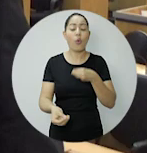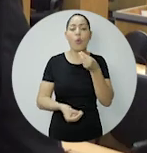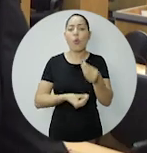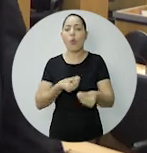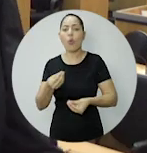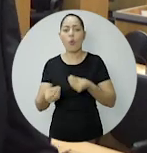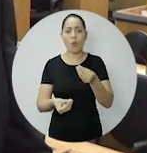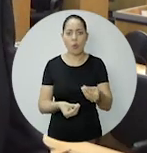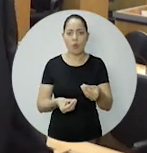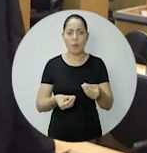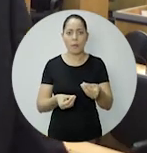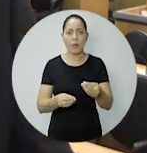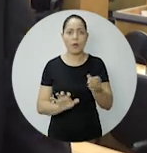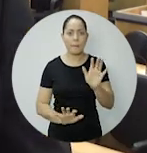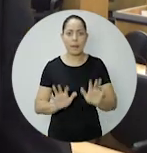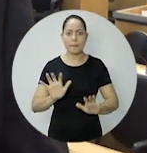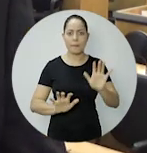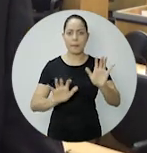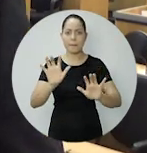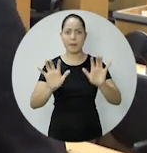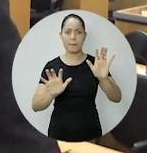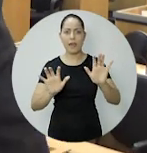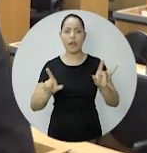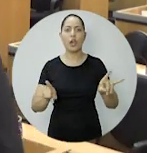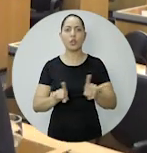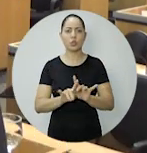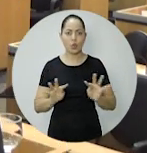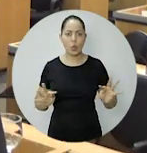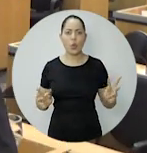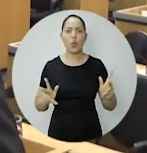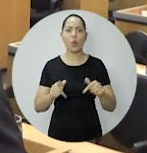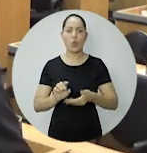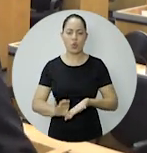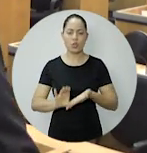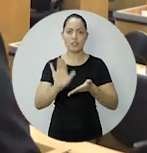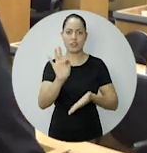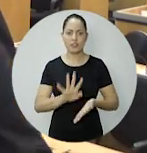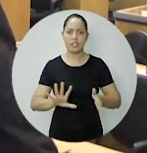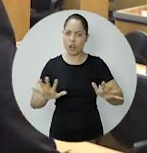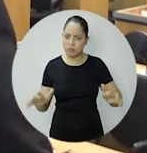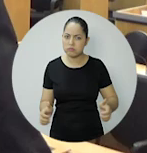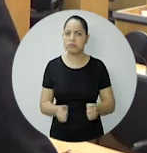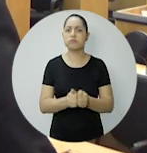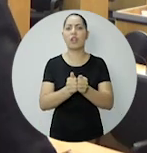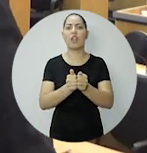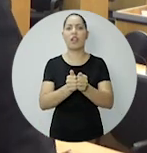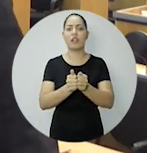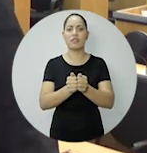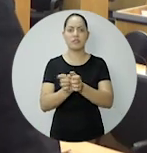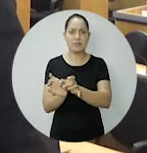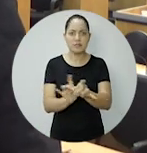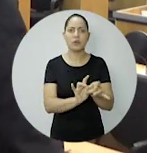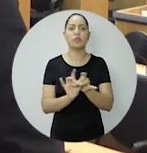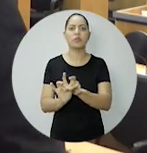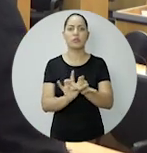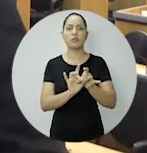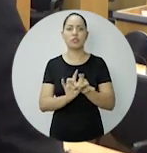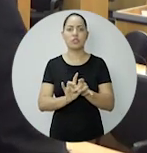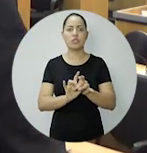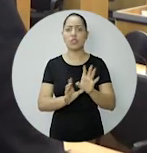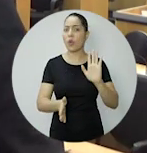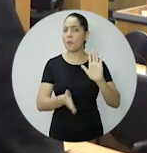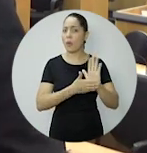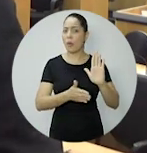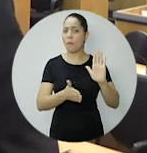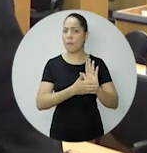que as subseções, os conselhos estaduais e o Conselho Federal estejam todos integrados e animados em um